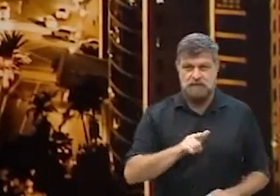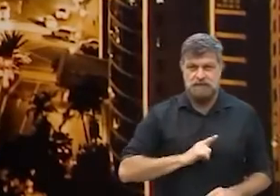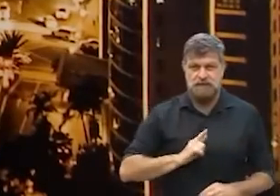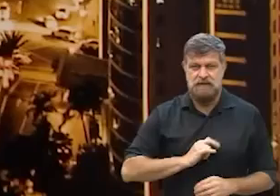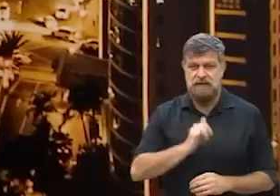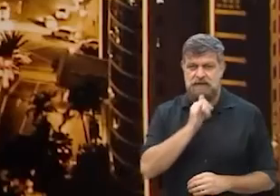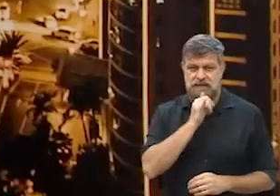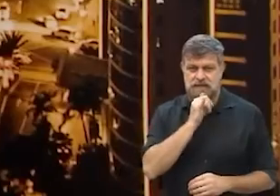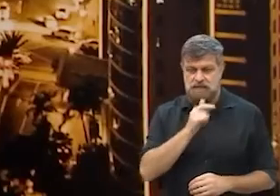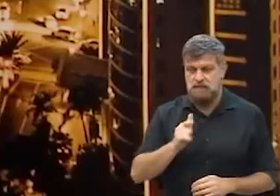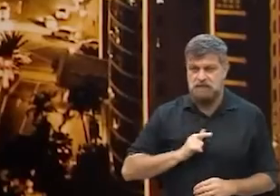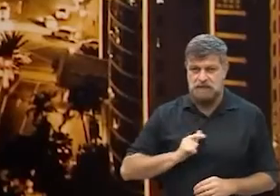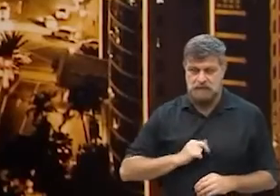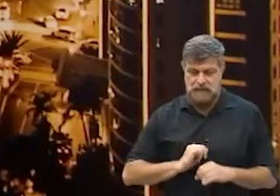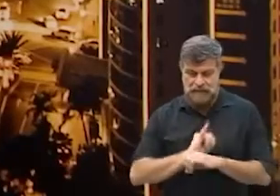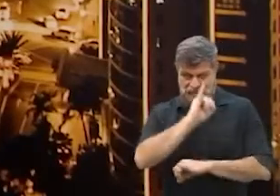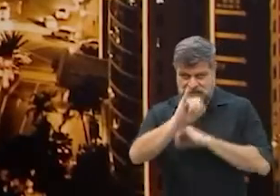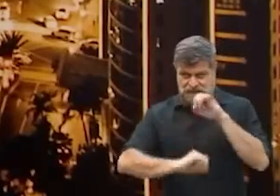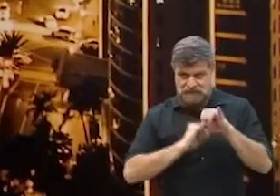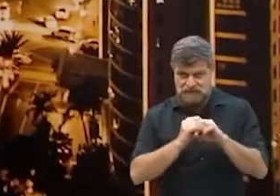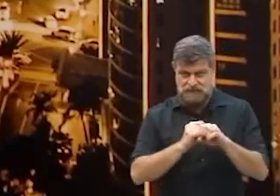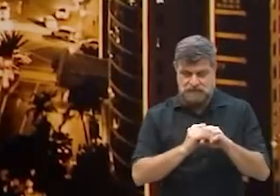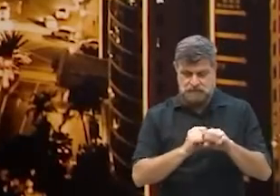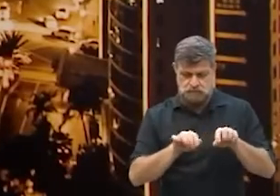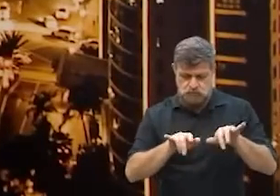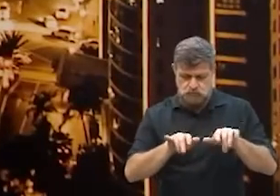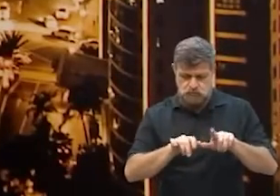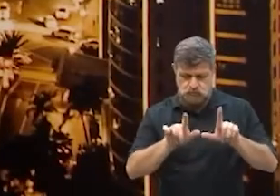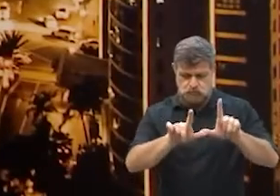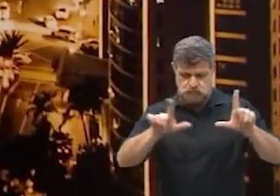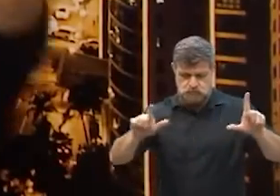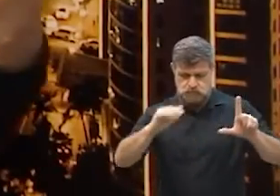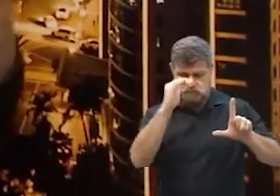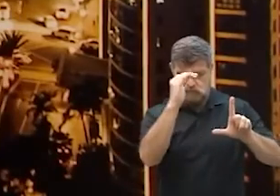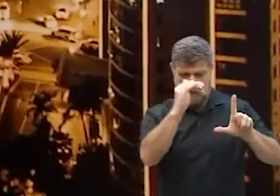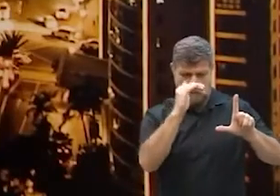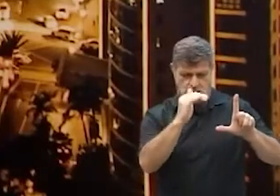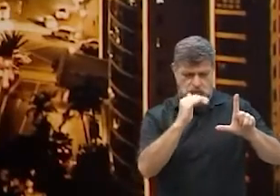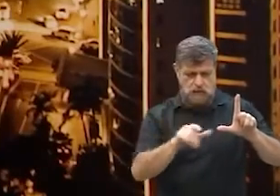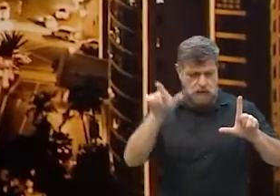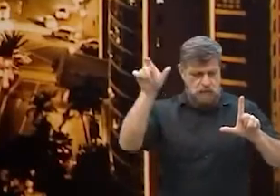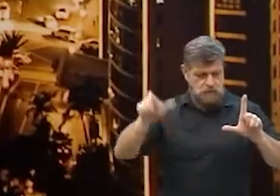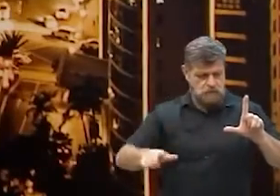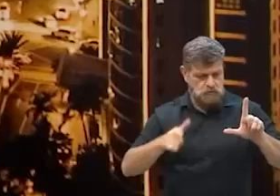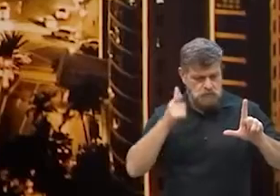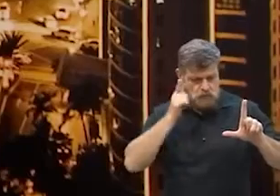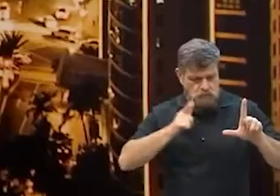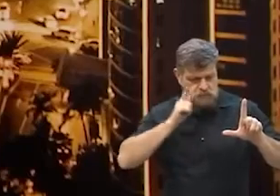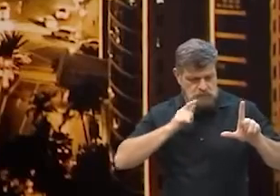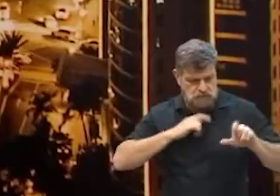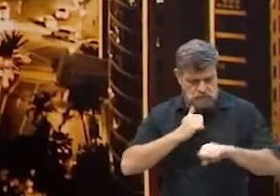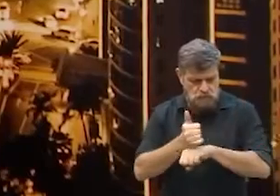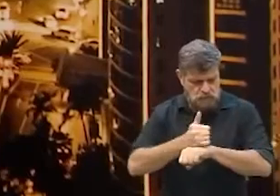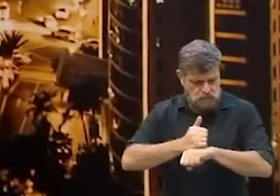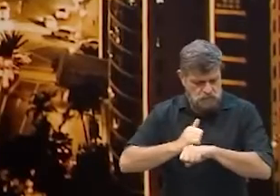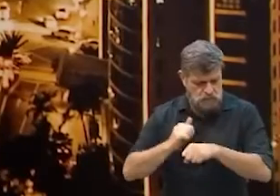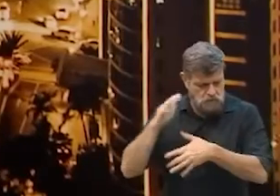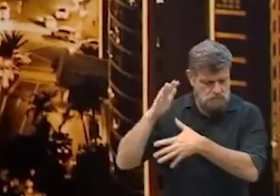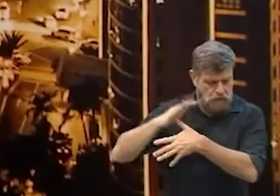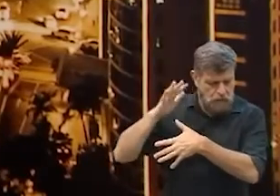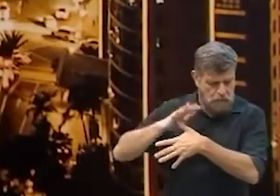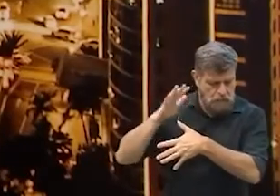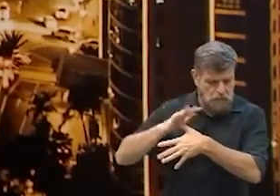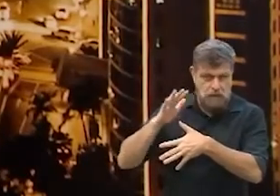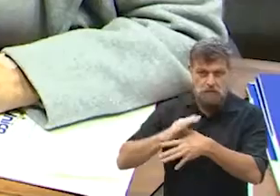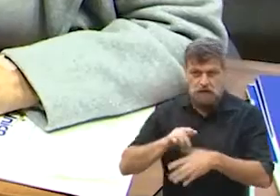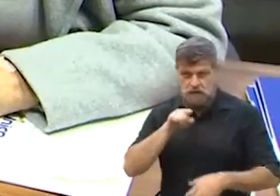quando você entra na internet, tem várias pessoas explicando cases de sucesso, como se tornar um corretor de sucesso,